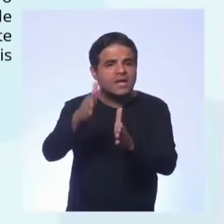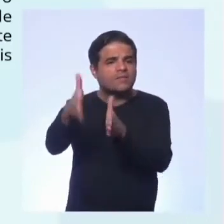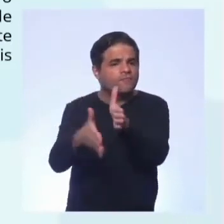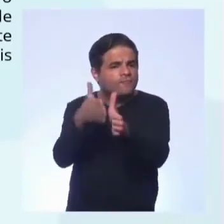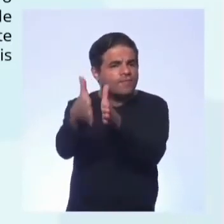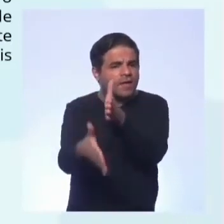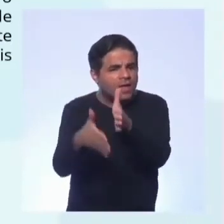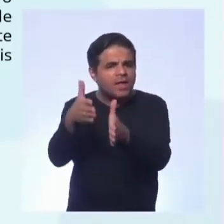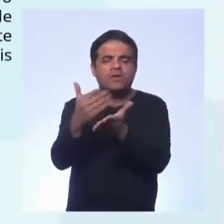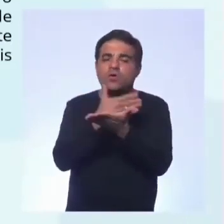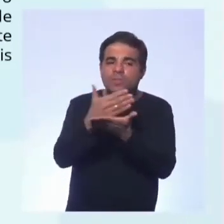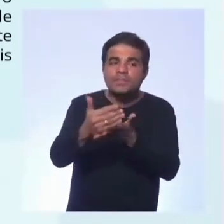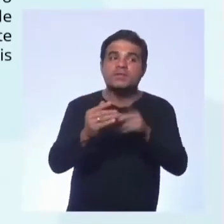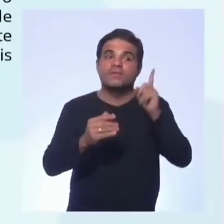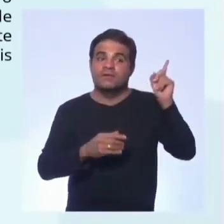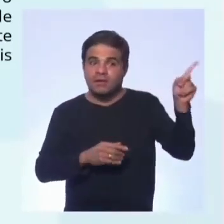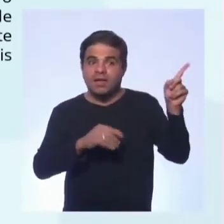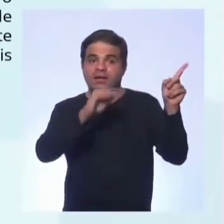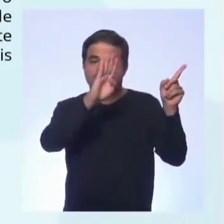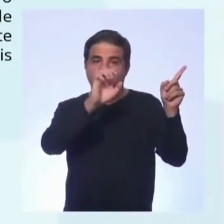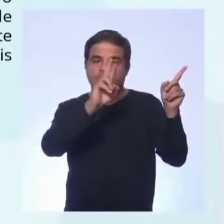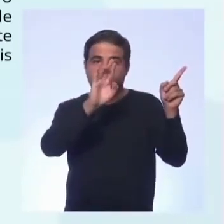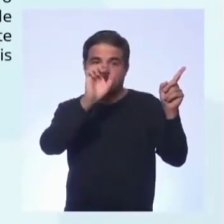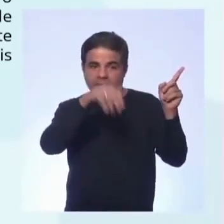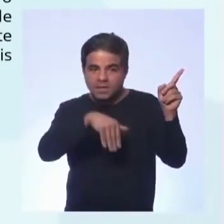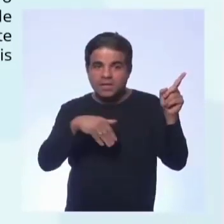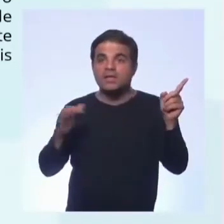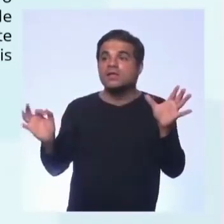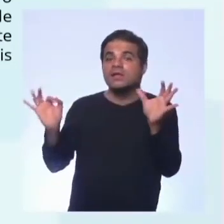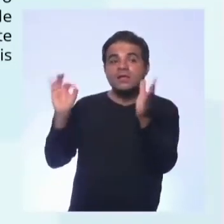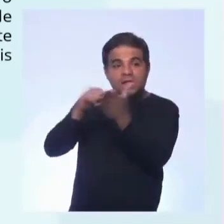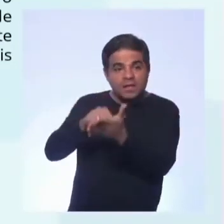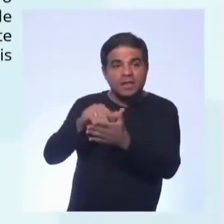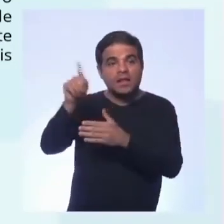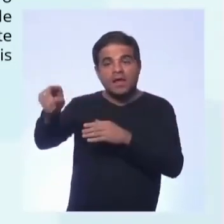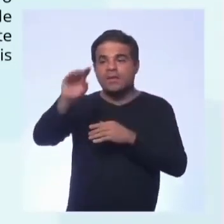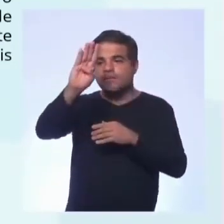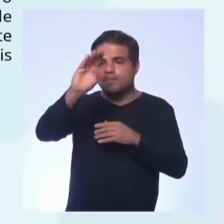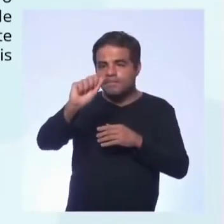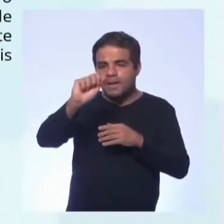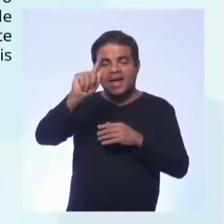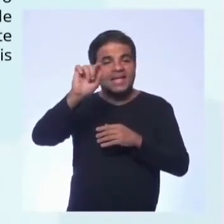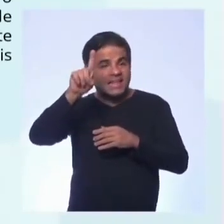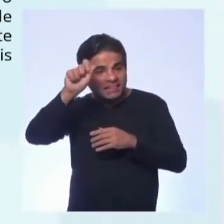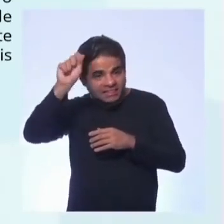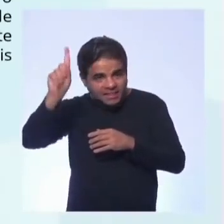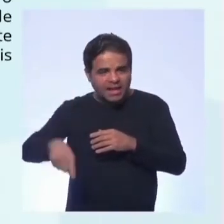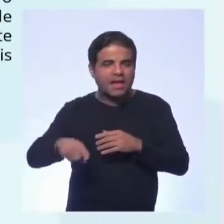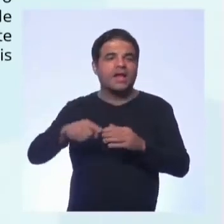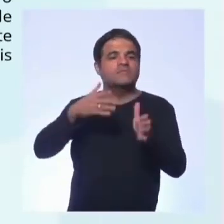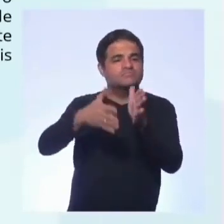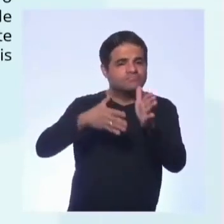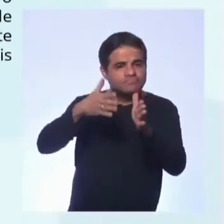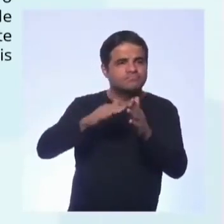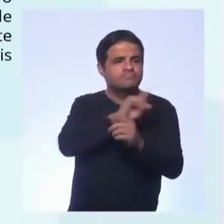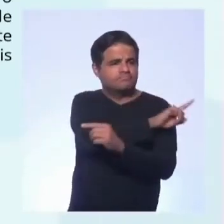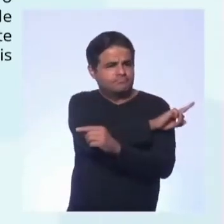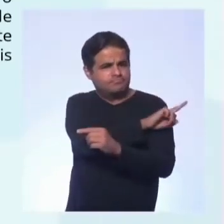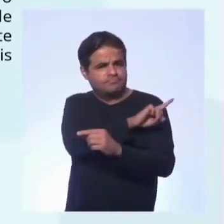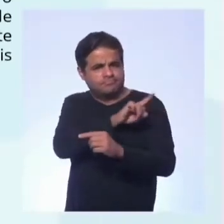ferro que começava lá em Berlim e terminava lá em Bagdá, né? A estrada de ferro